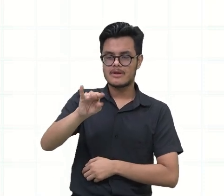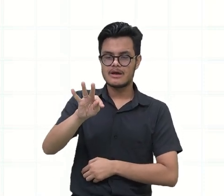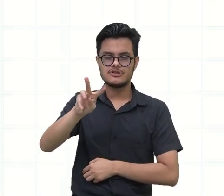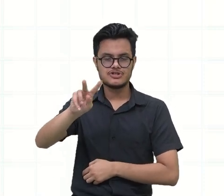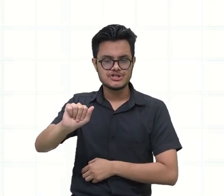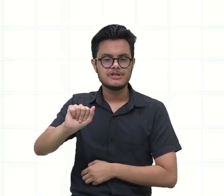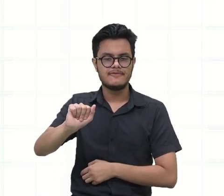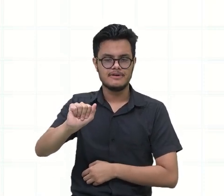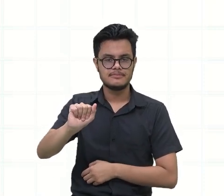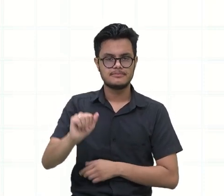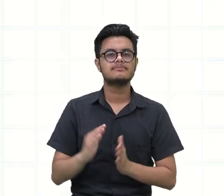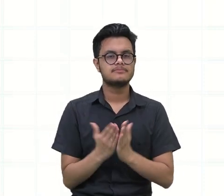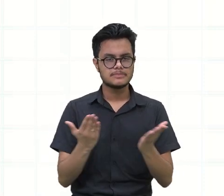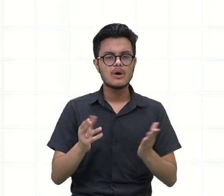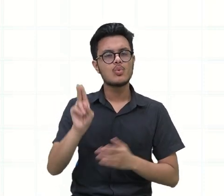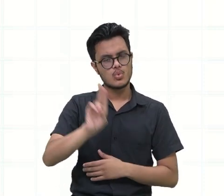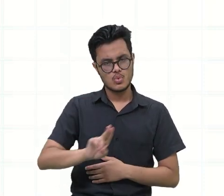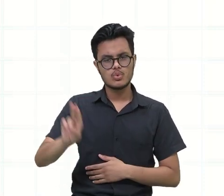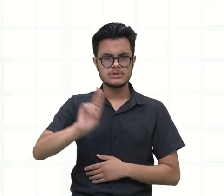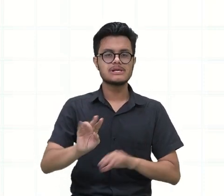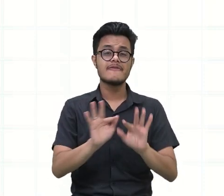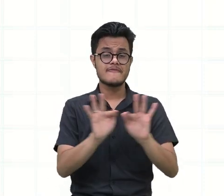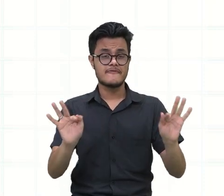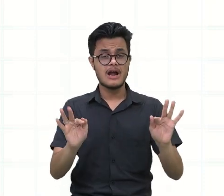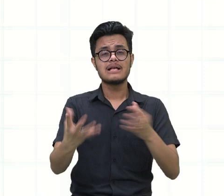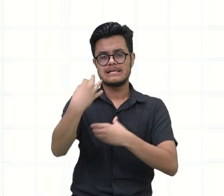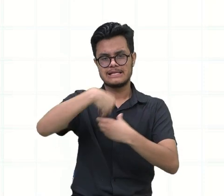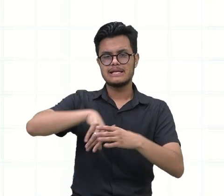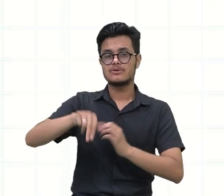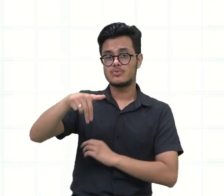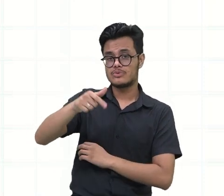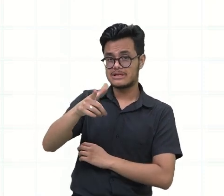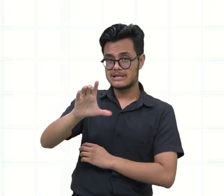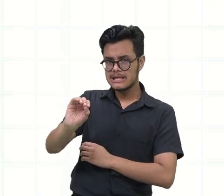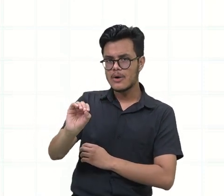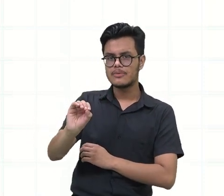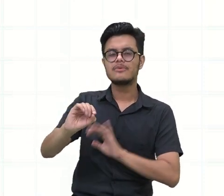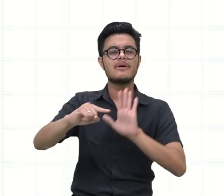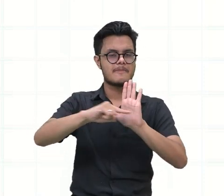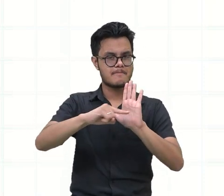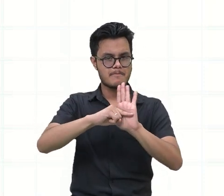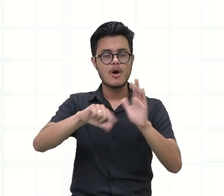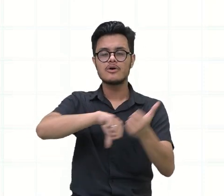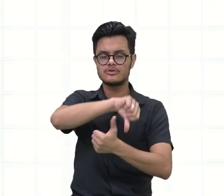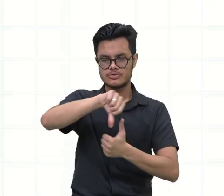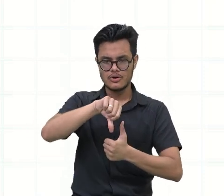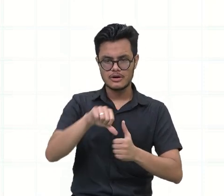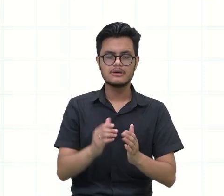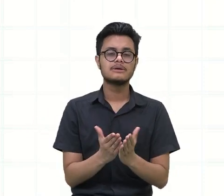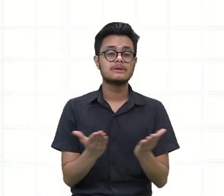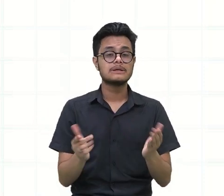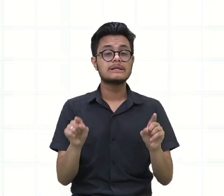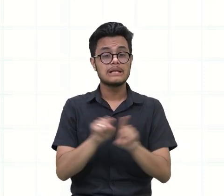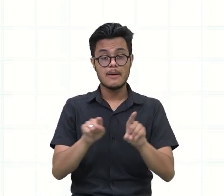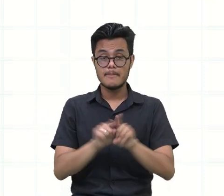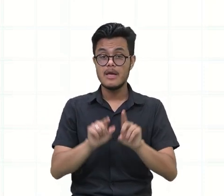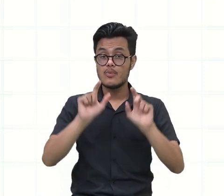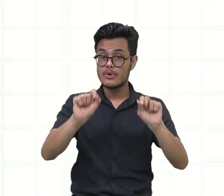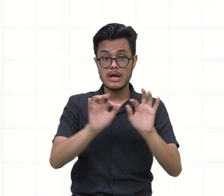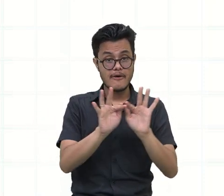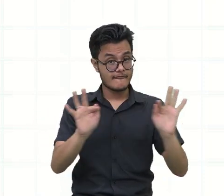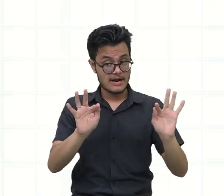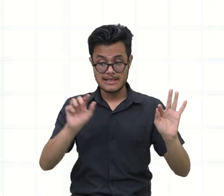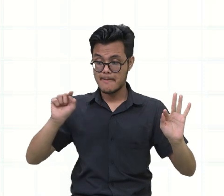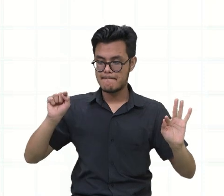né, a palavra não para fazer esta negação. Lembrando que encerra com um ponto